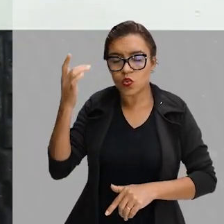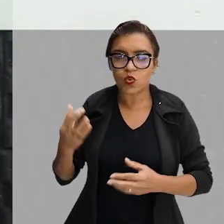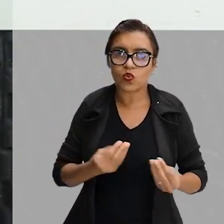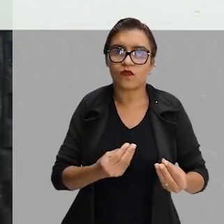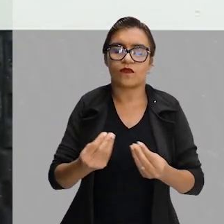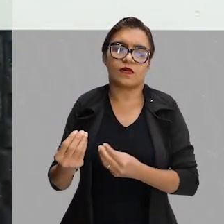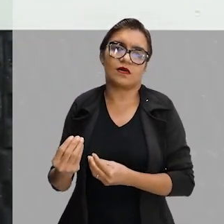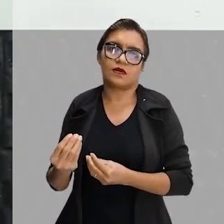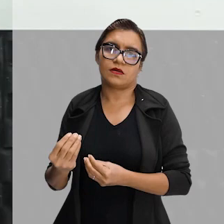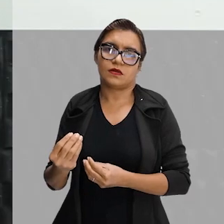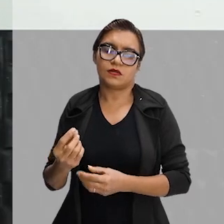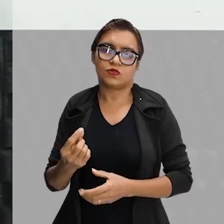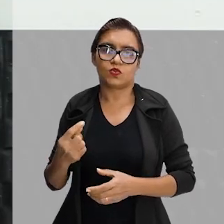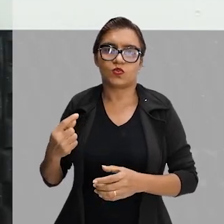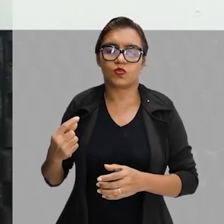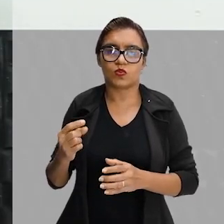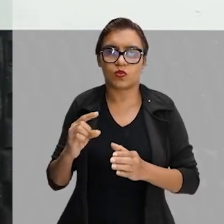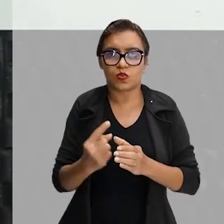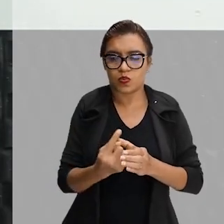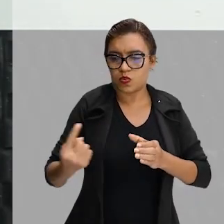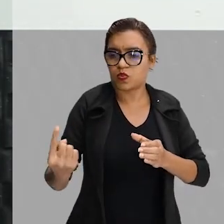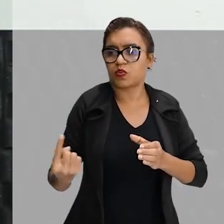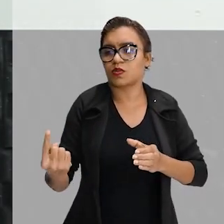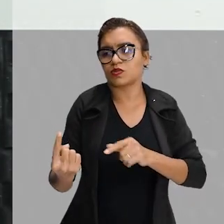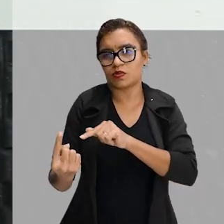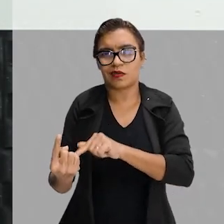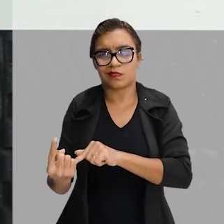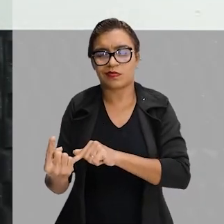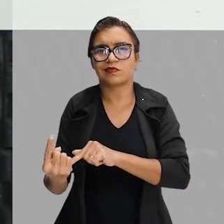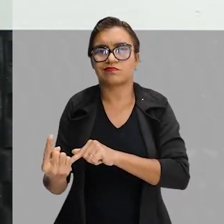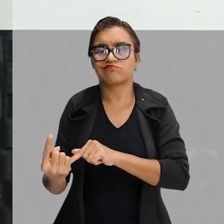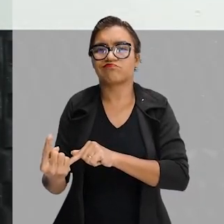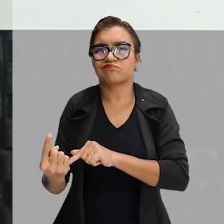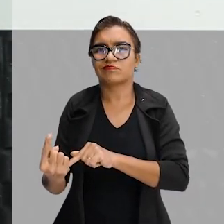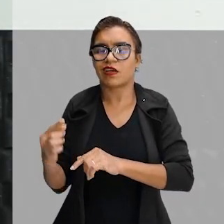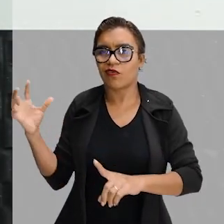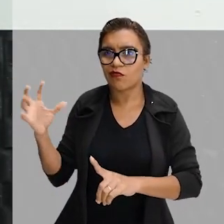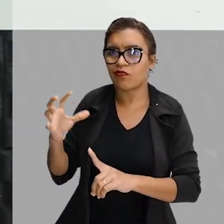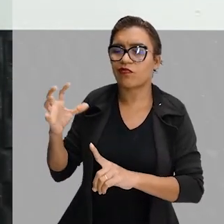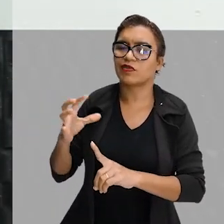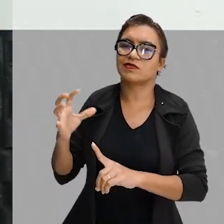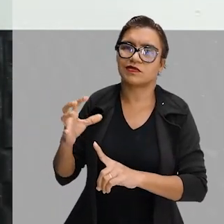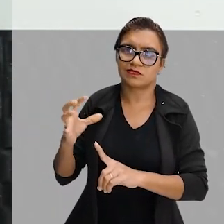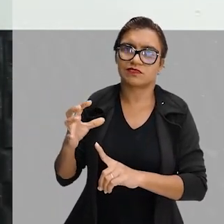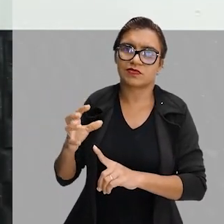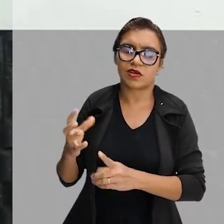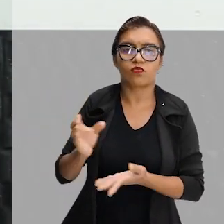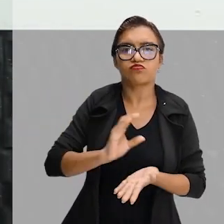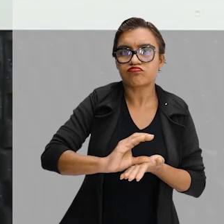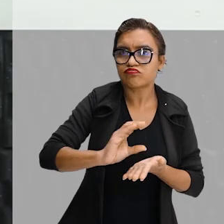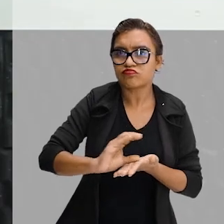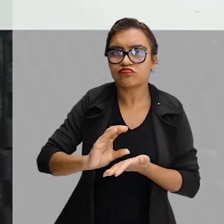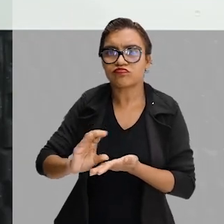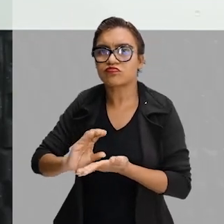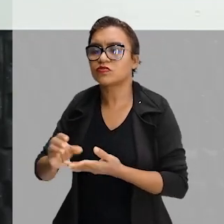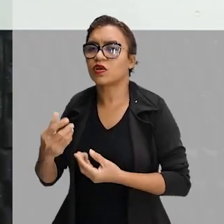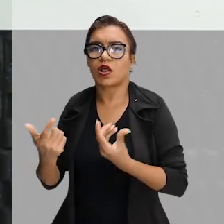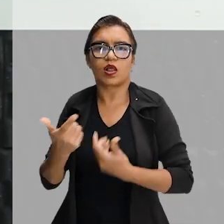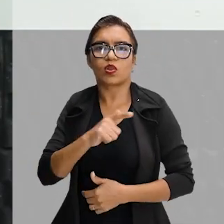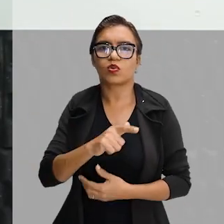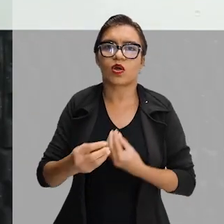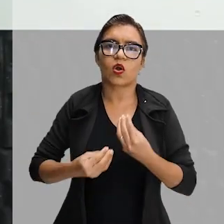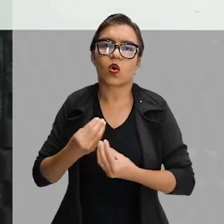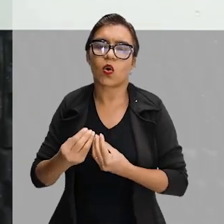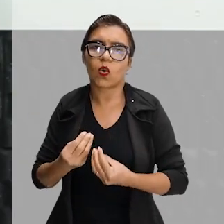do isolamento forçado que a pandemia exigiu e, com isso, não geraram receitas suficientes para manter pagando os